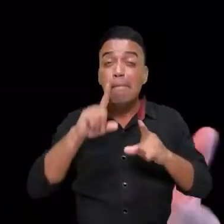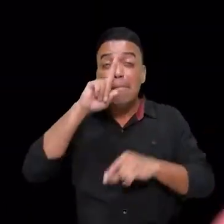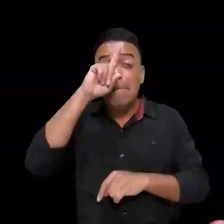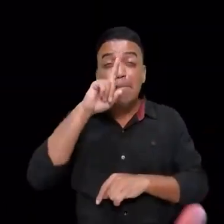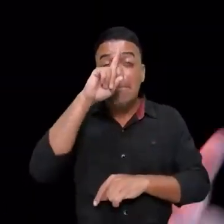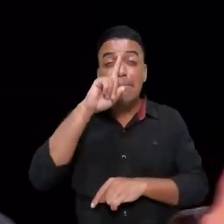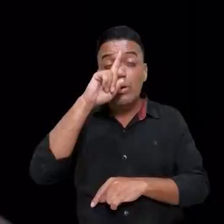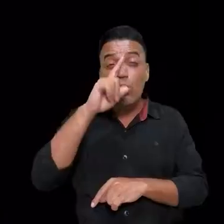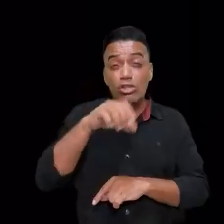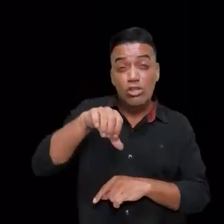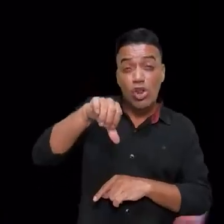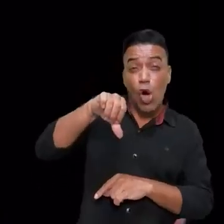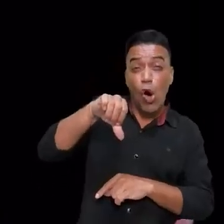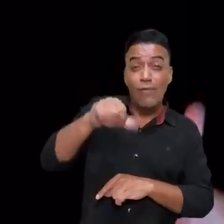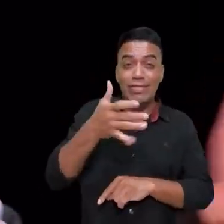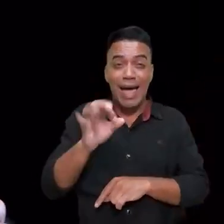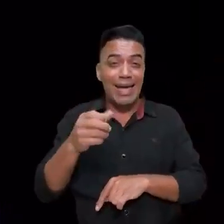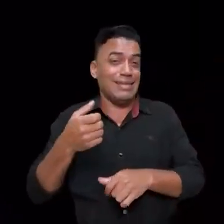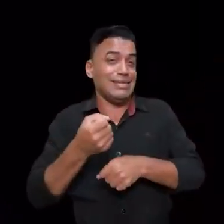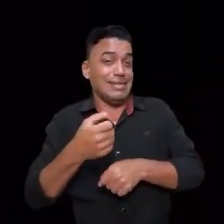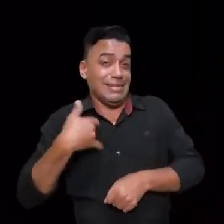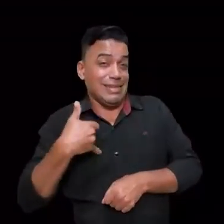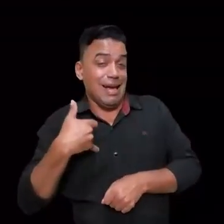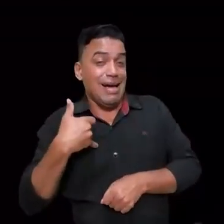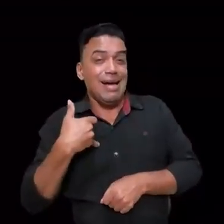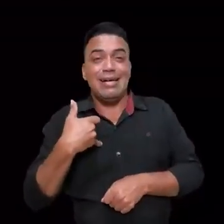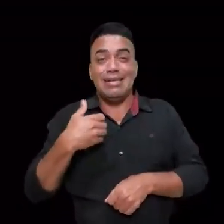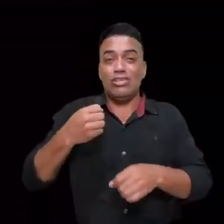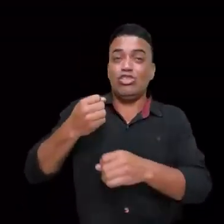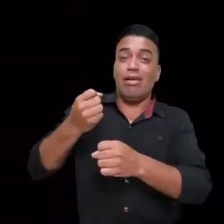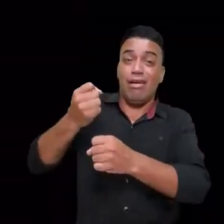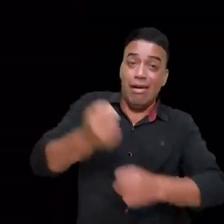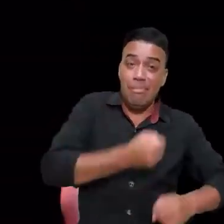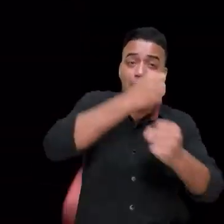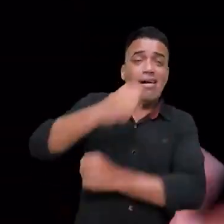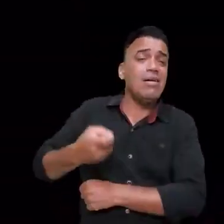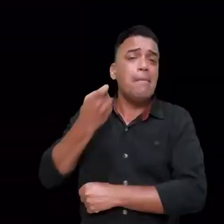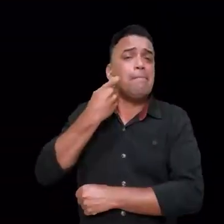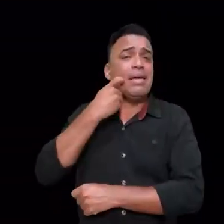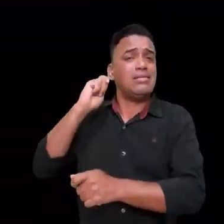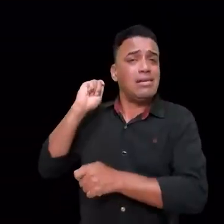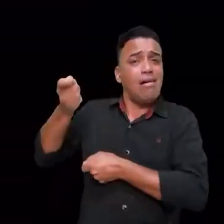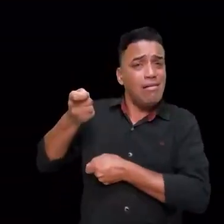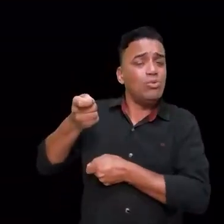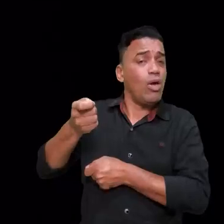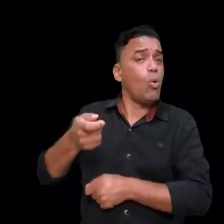10 anos, com o braço pequeno, remando, pescando nos lugares mais perigosos, assim, enfim, era um menino de rua.